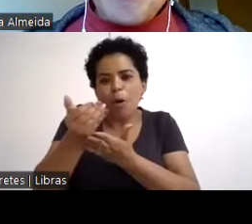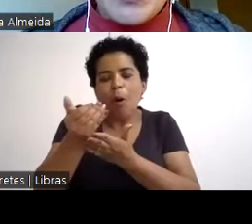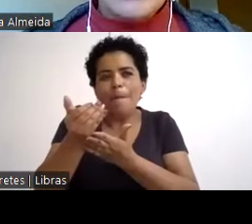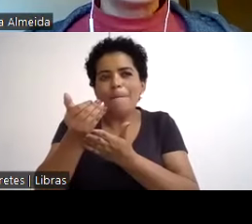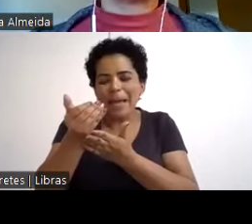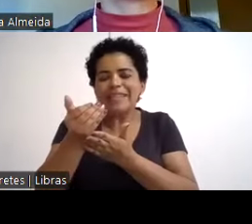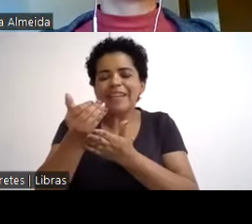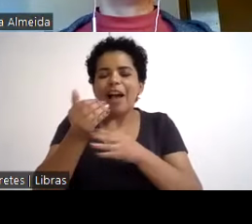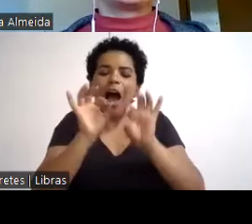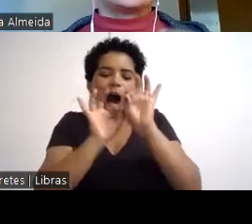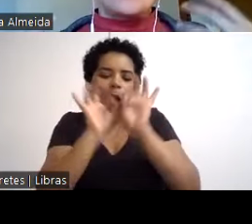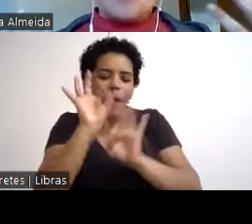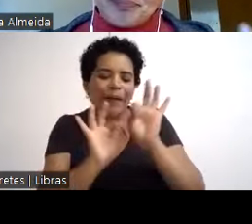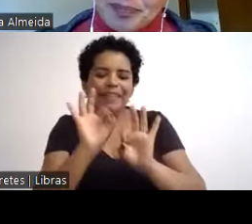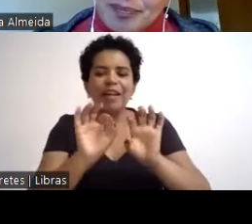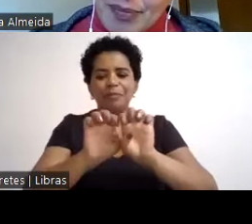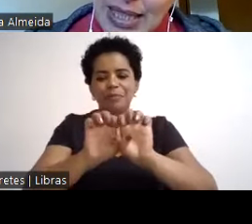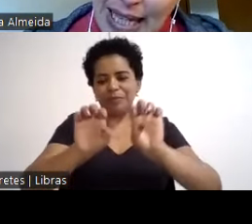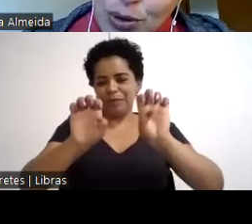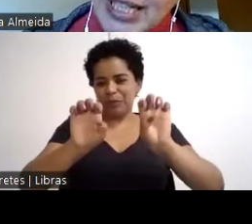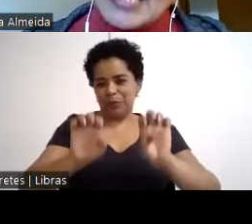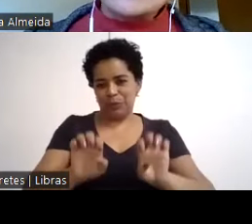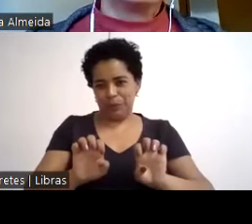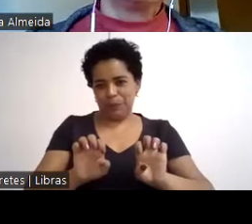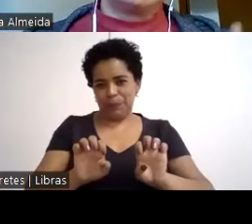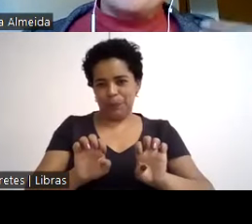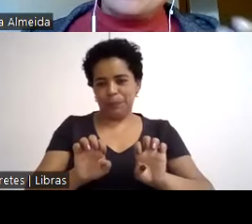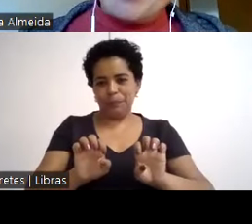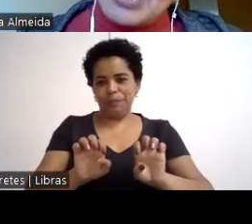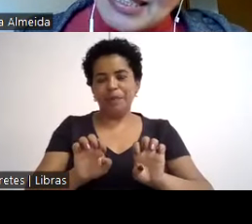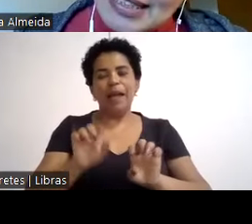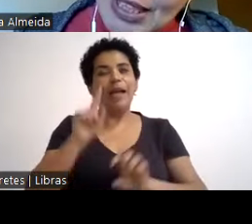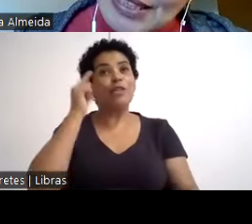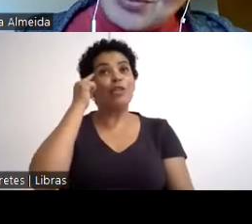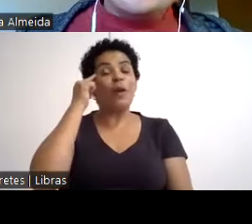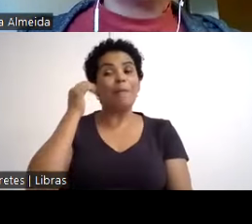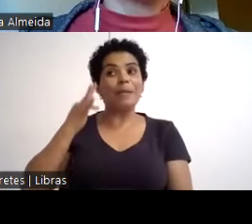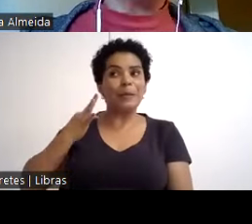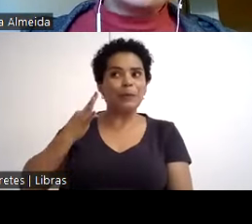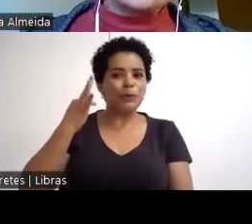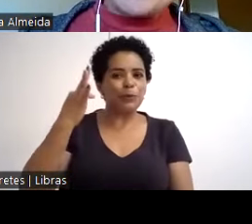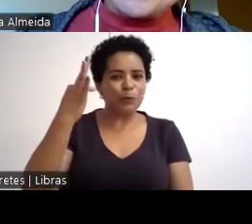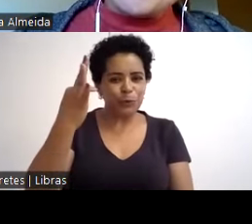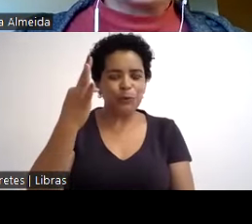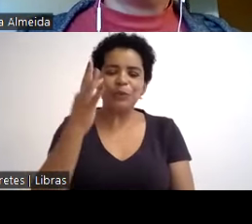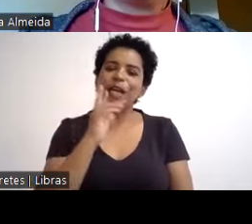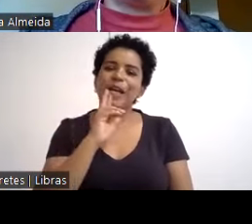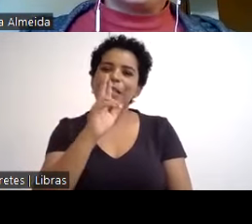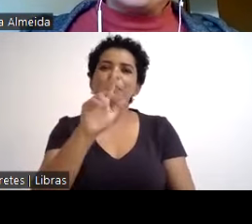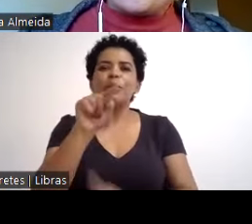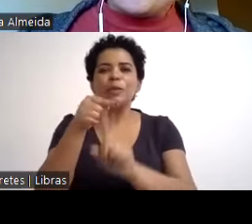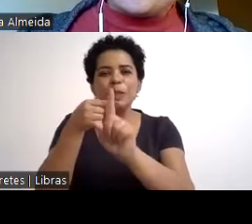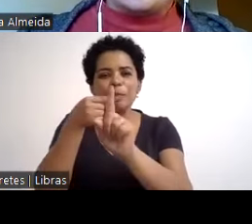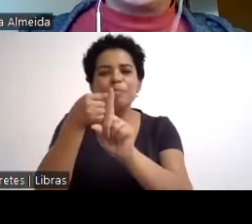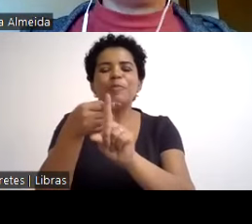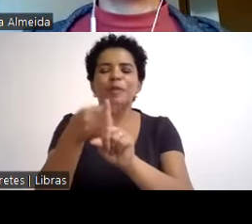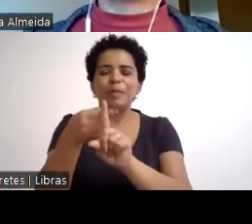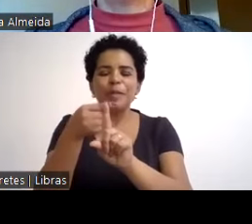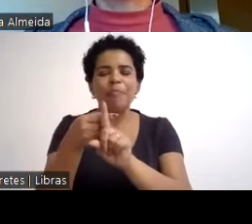estrutura. E aí, pensa na colheita, faz uma avaliação dessa colheita, né? Quais foram os resultados desse primeiro